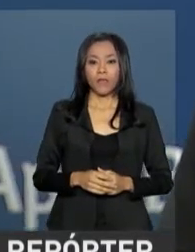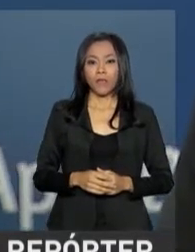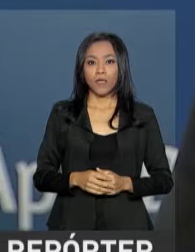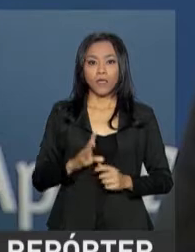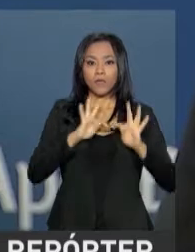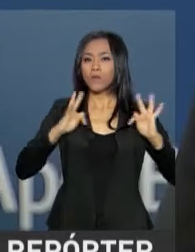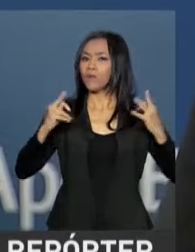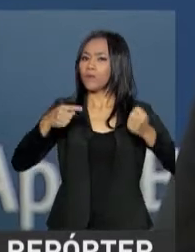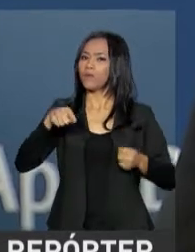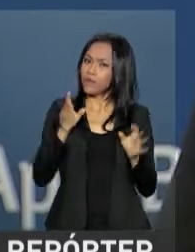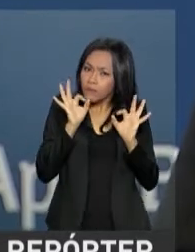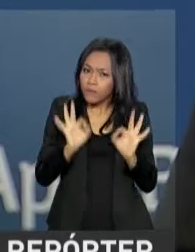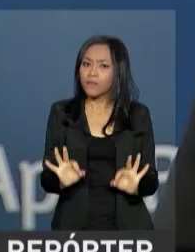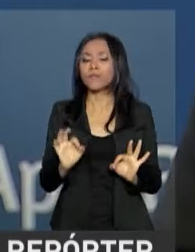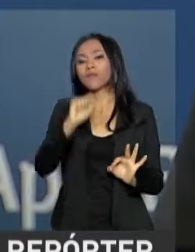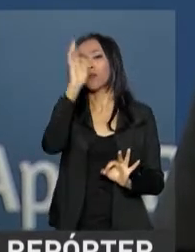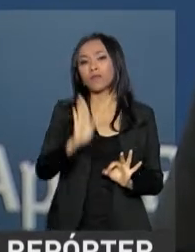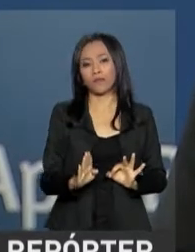isso tudo confirma que